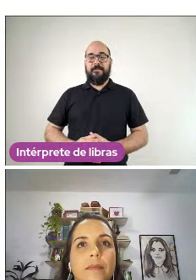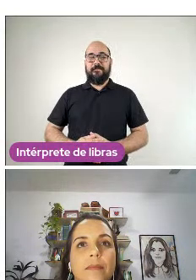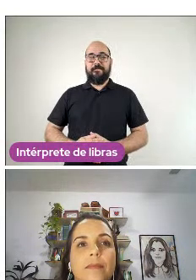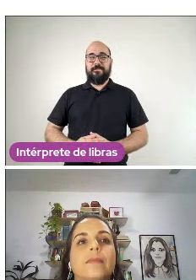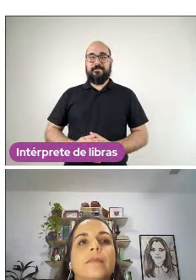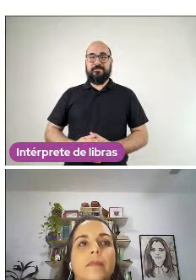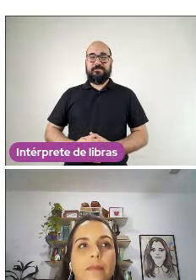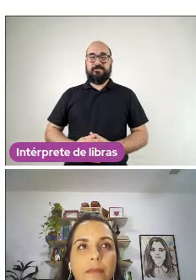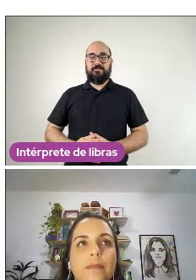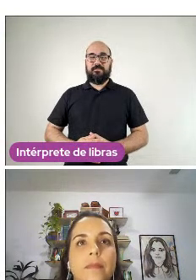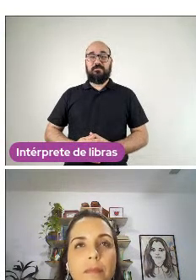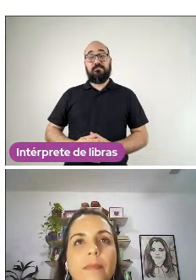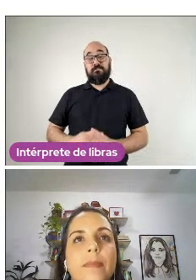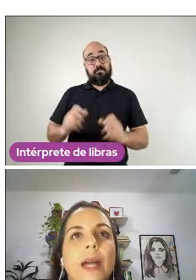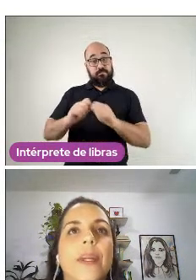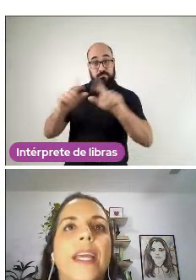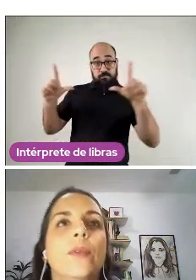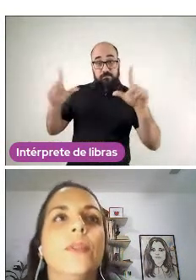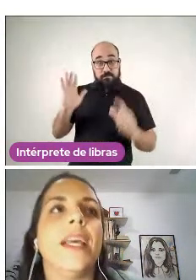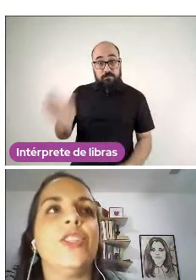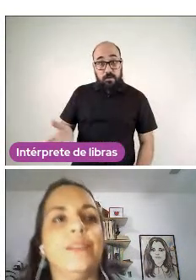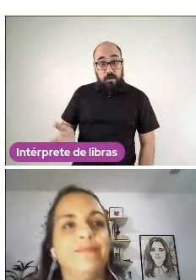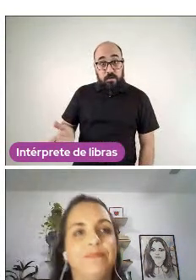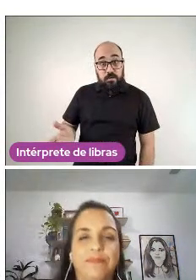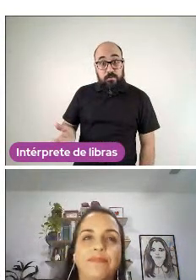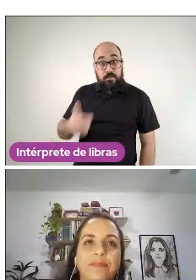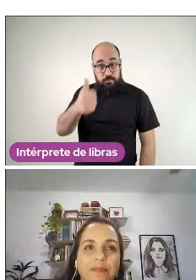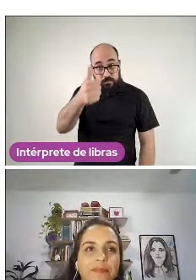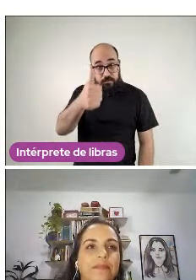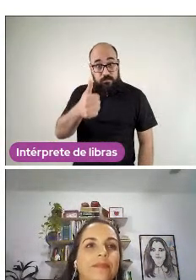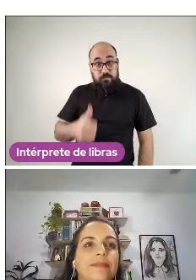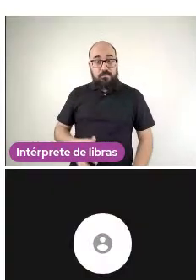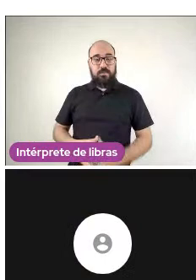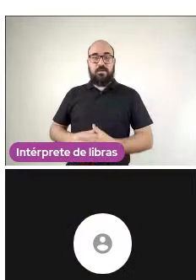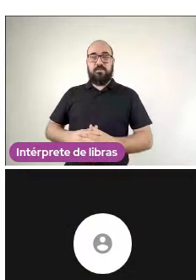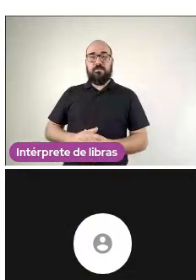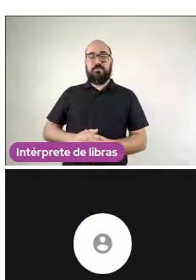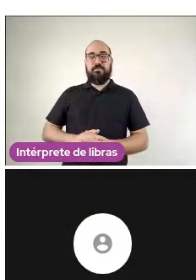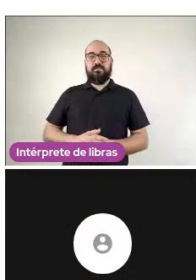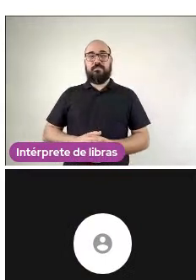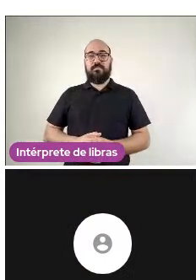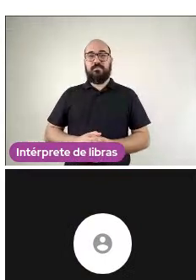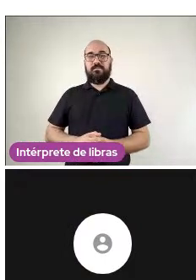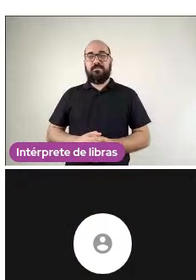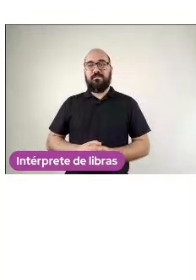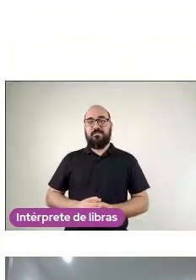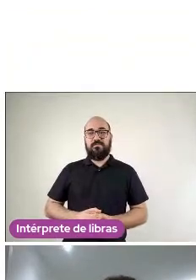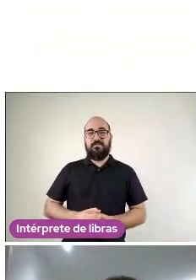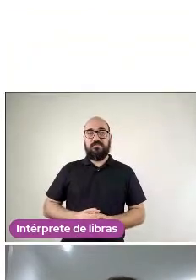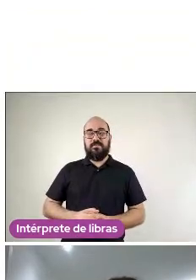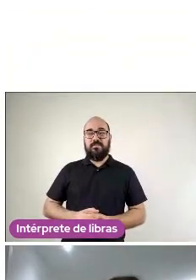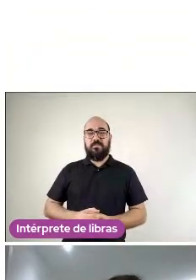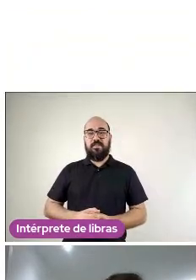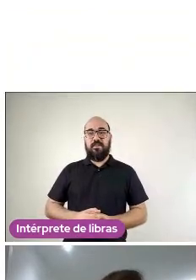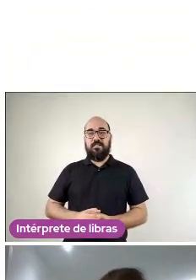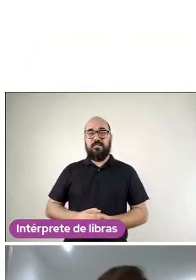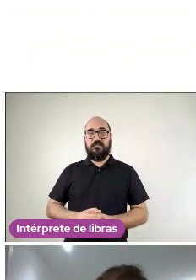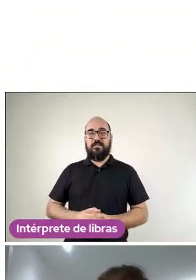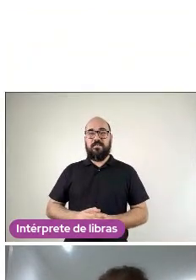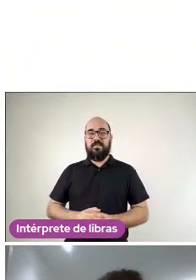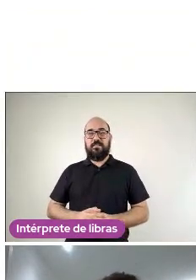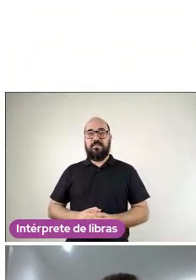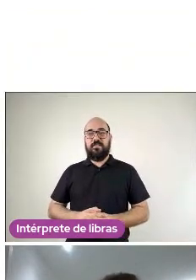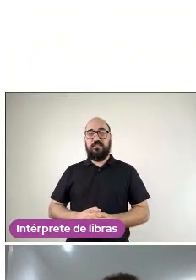Já está em tela cheia, Luana? Ah, ok, tudo certinho. Perfeito. Então, agradecer novamente à equipe organizadora